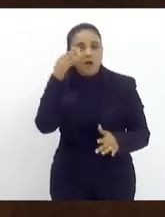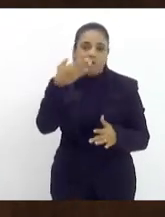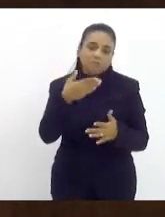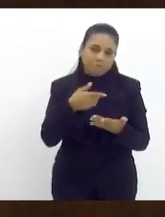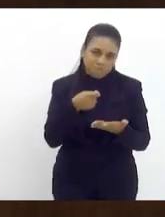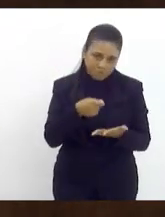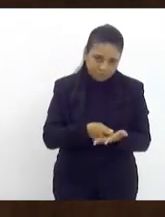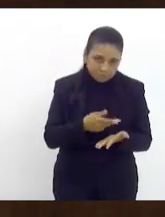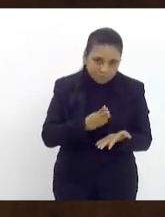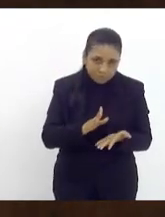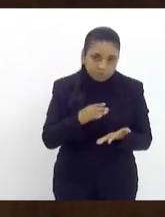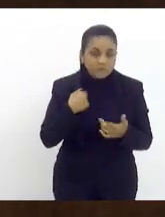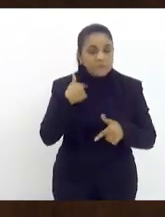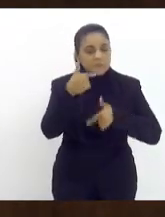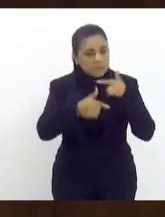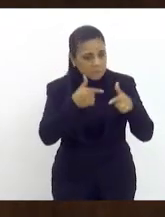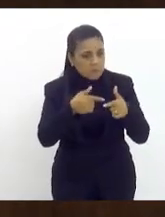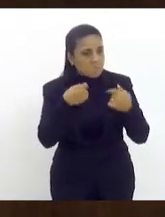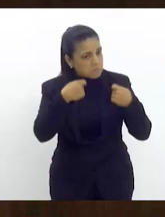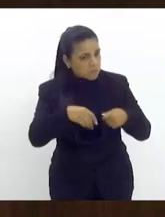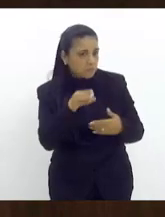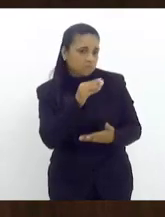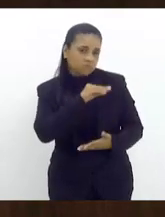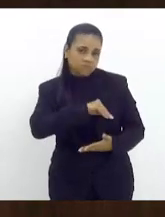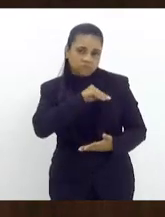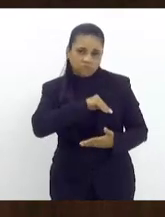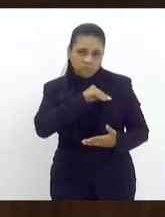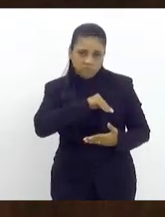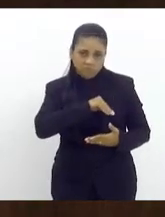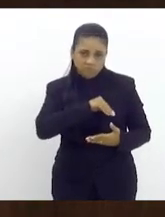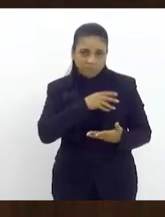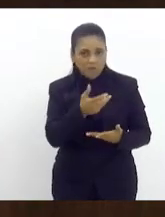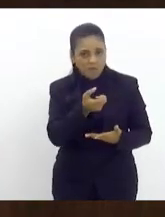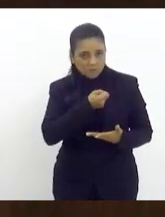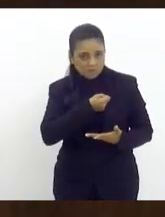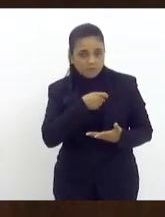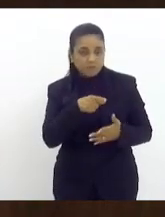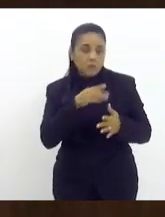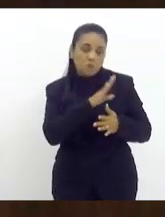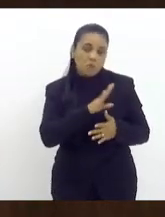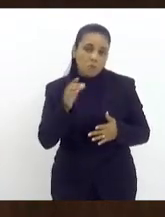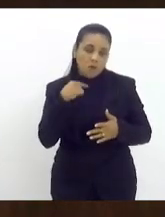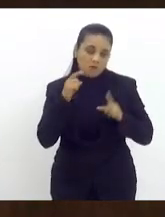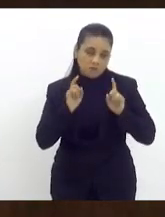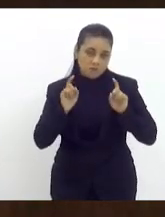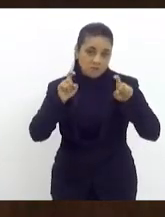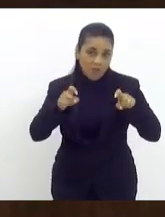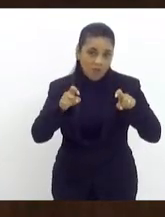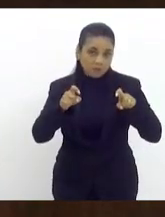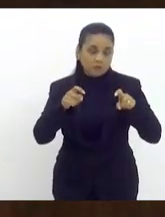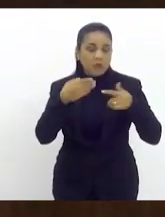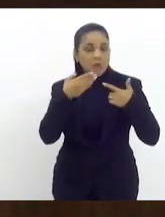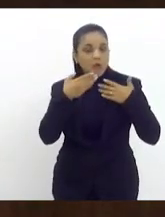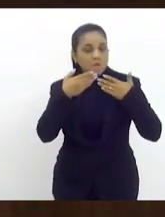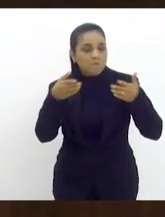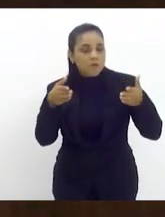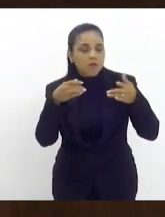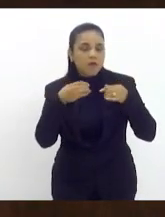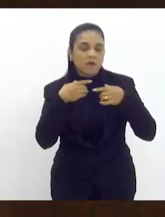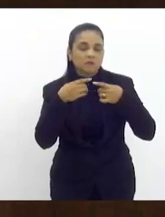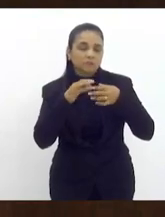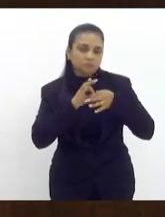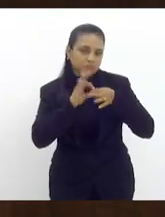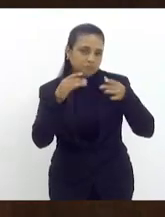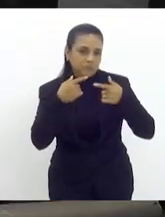Porque quem trabalha tem que receber. E aproveito para colocar meu mandato à disposição. A gente está muito atenta à situação do município de